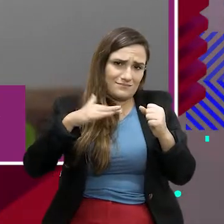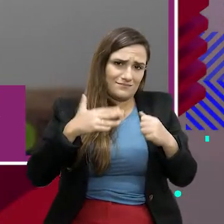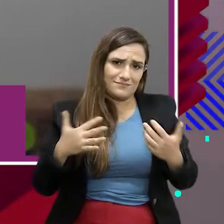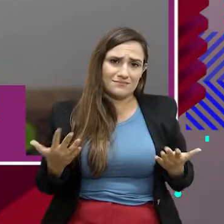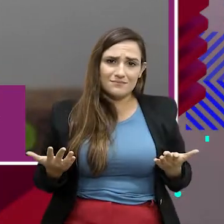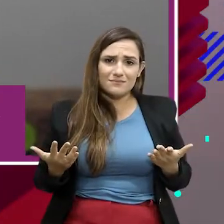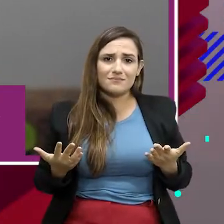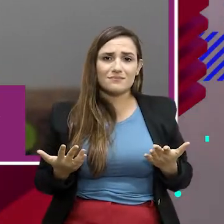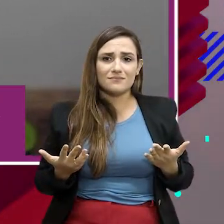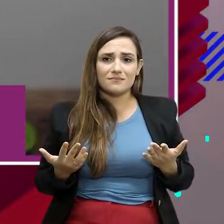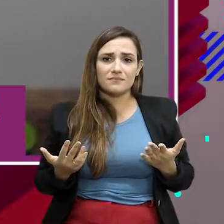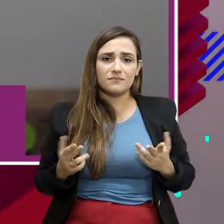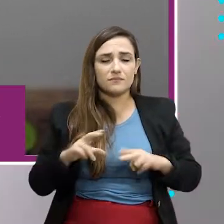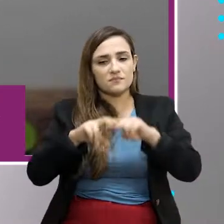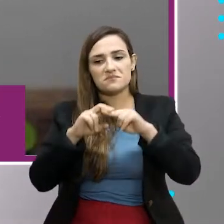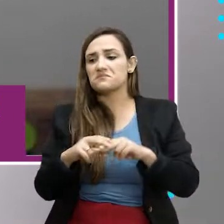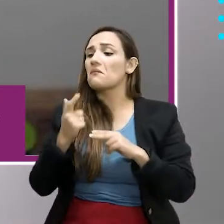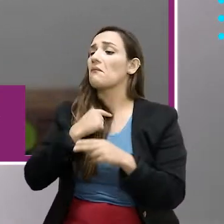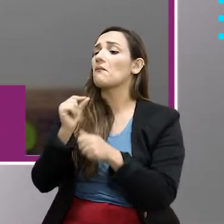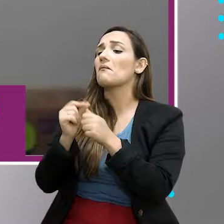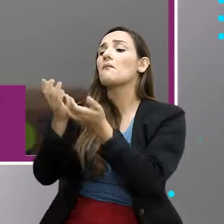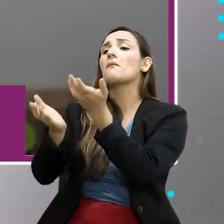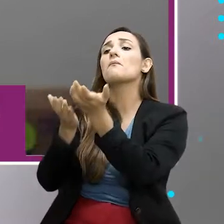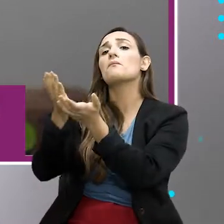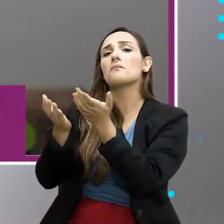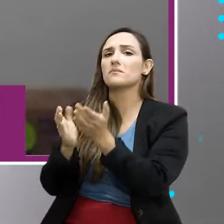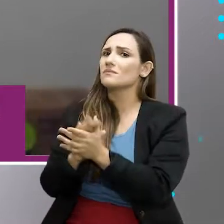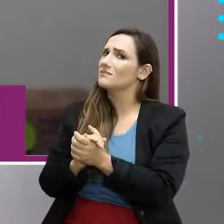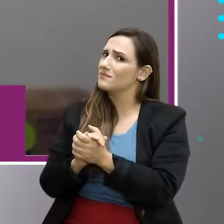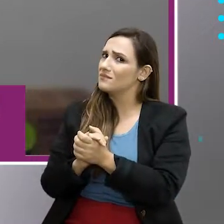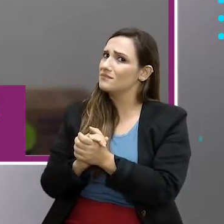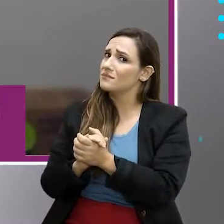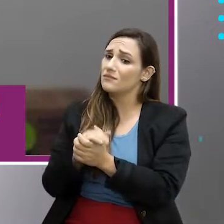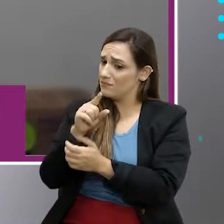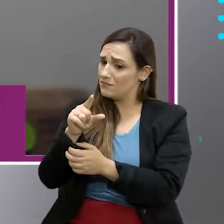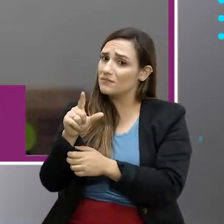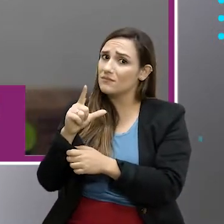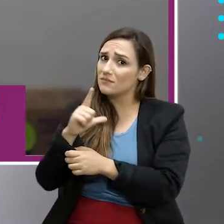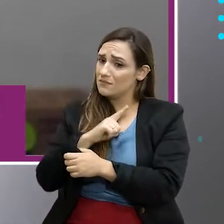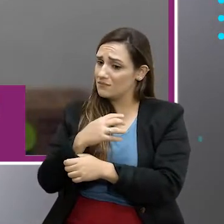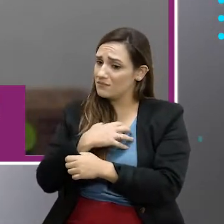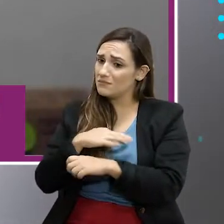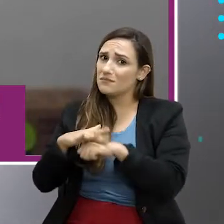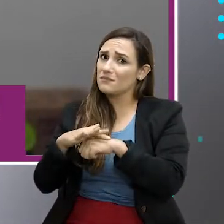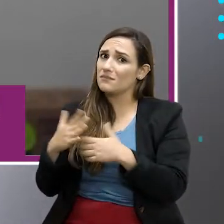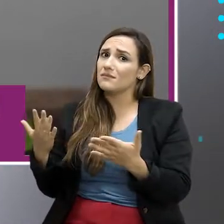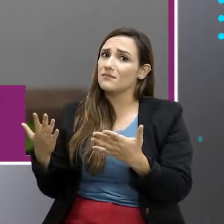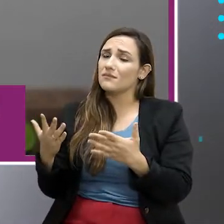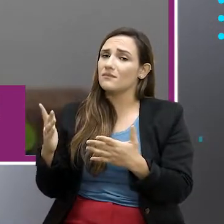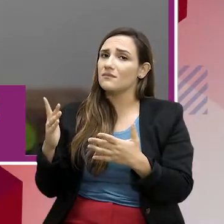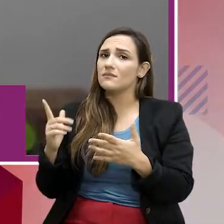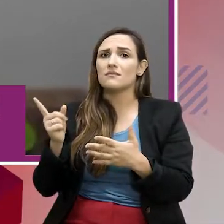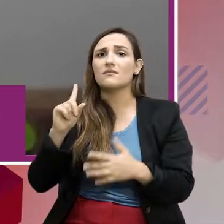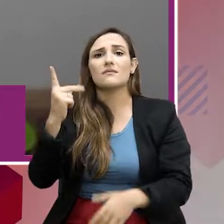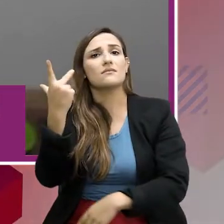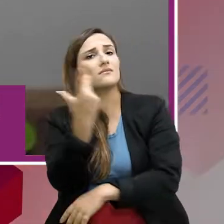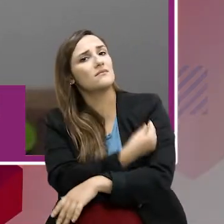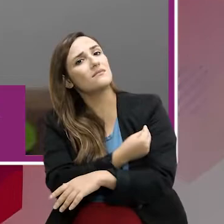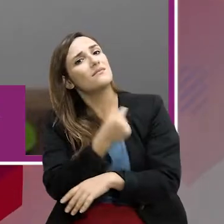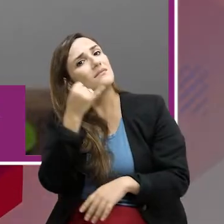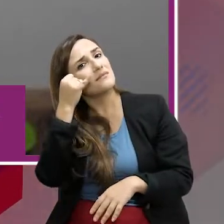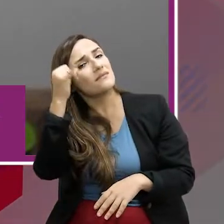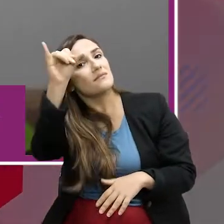a maior parte das pessoas não tem acesso, e mesmo quando você, então, falar, eu vou acabar tratando, precisa ficar doente,